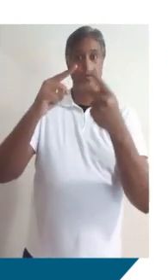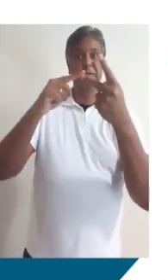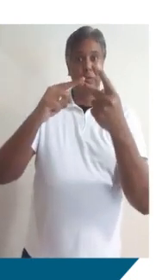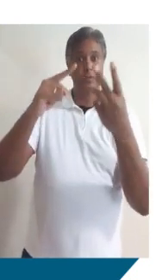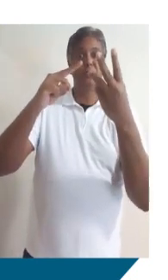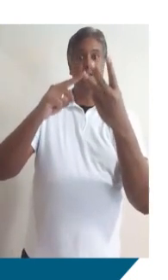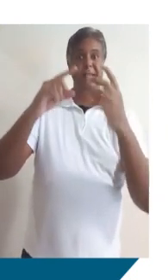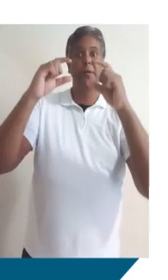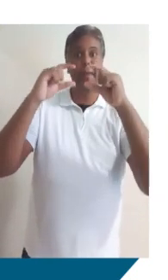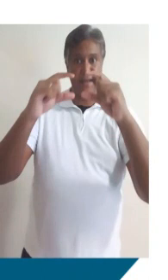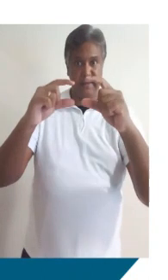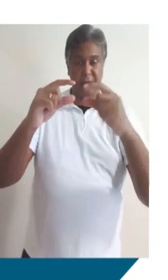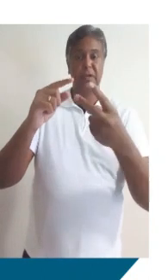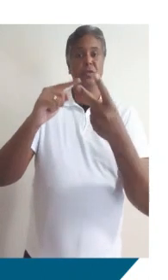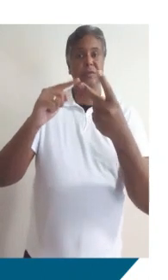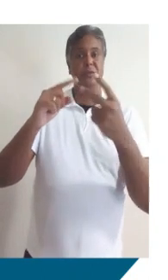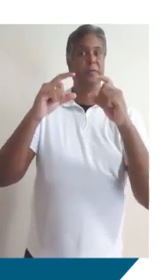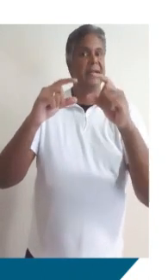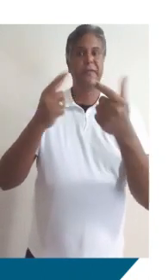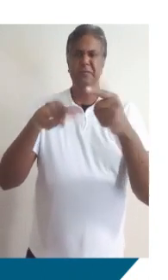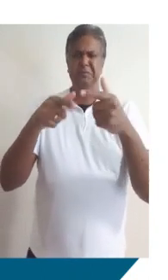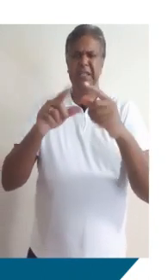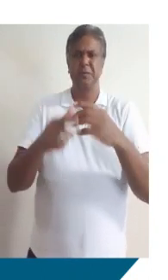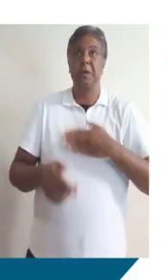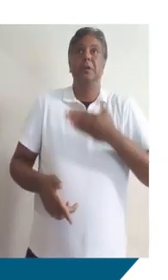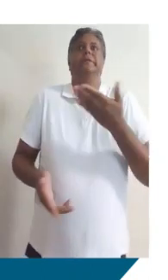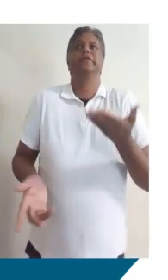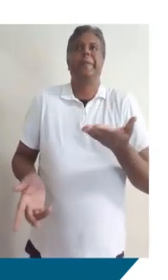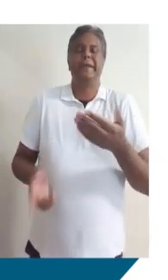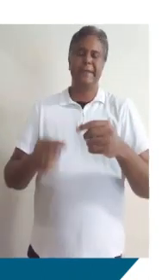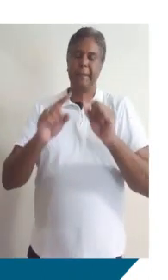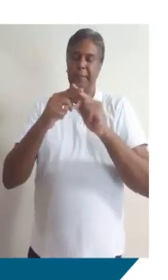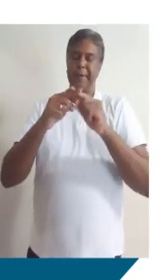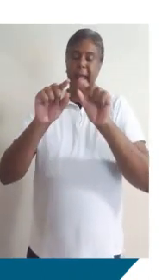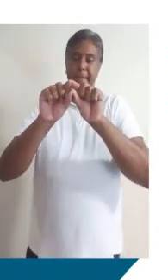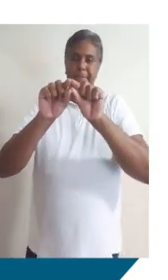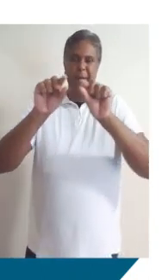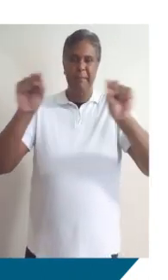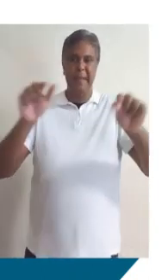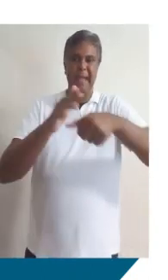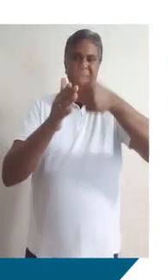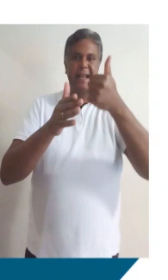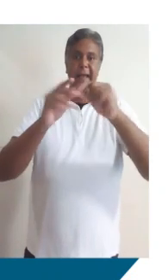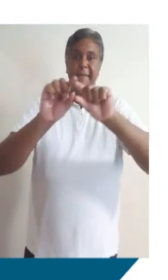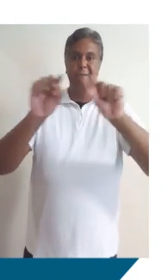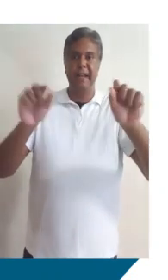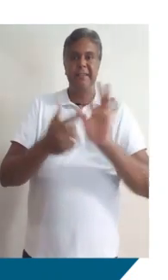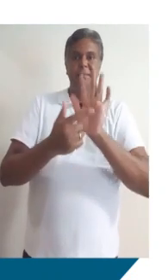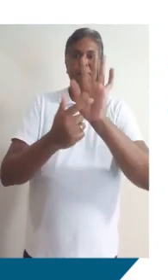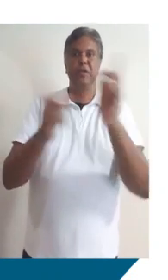No segundo parágrafo, não temos nenhuma surpresa. Afinal de contas, a primeira frase expressa justamente essa ideia geral de